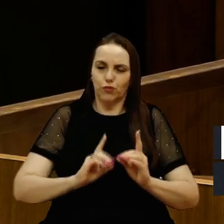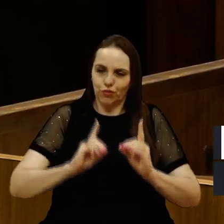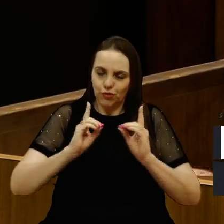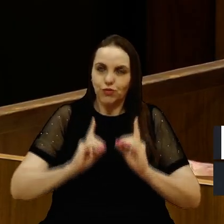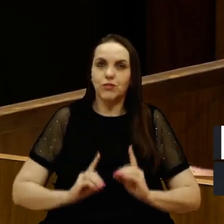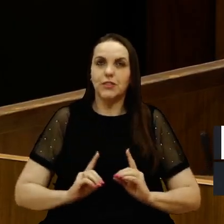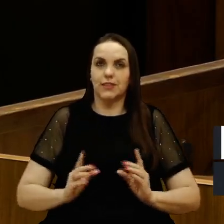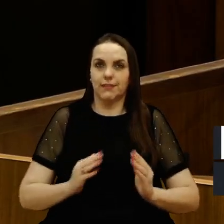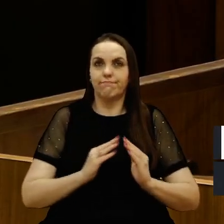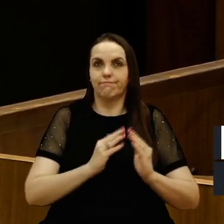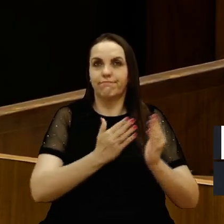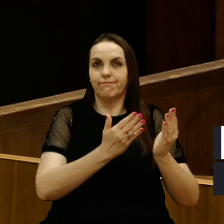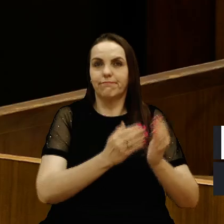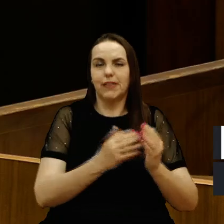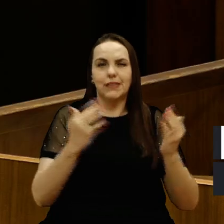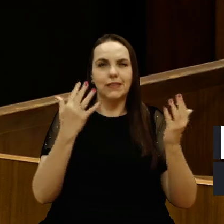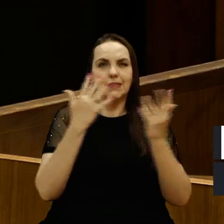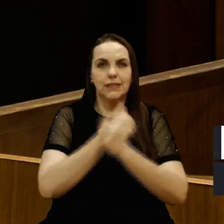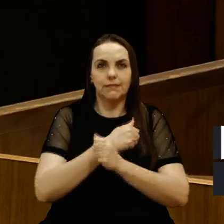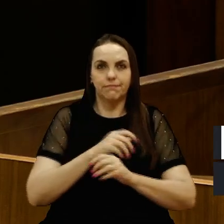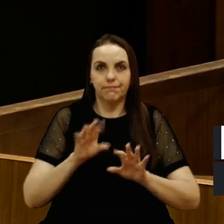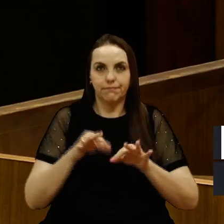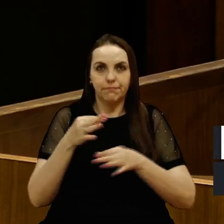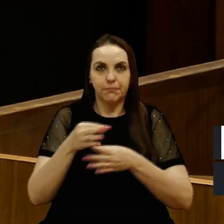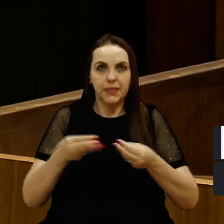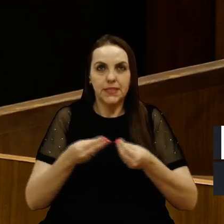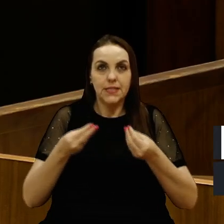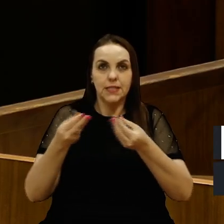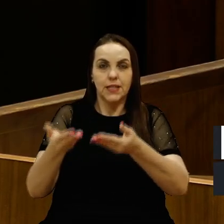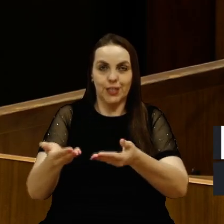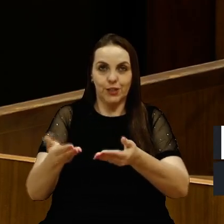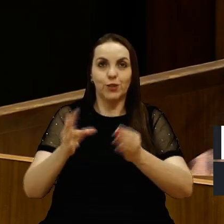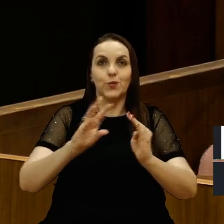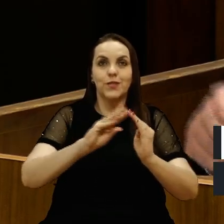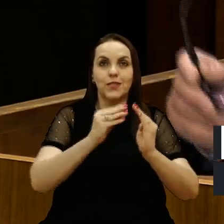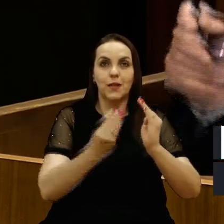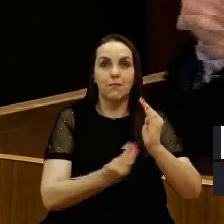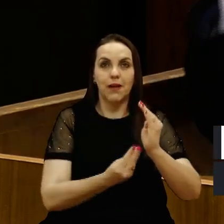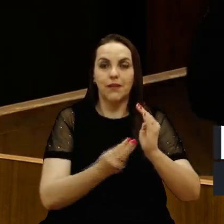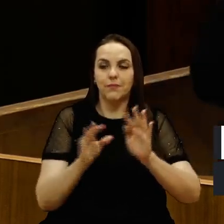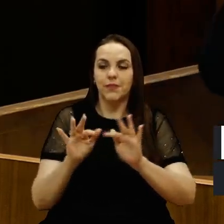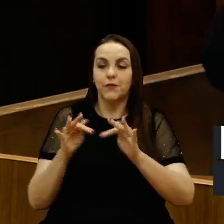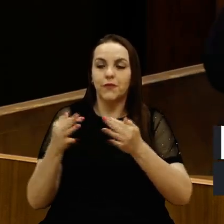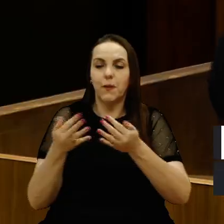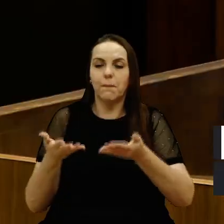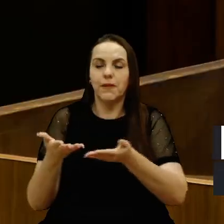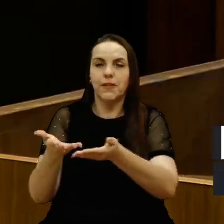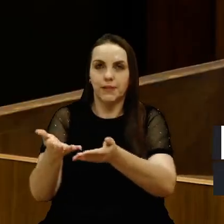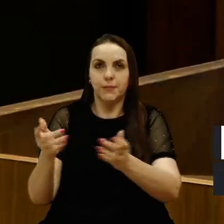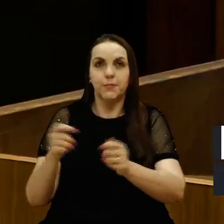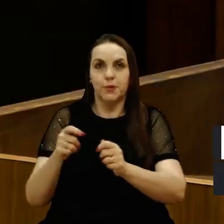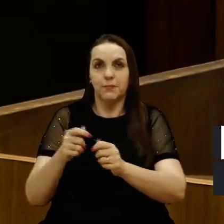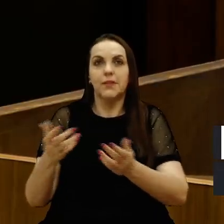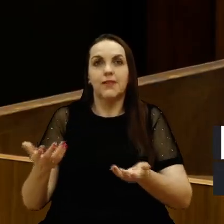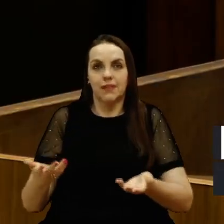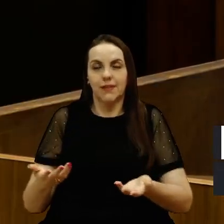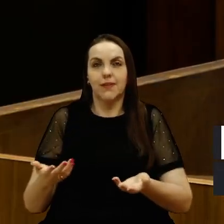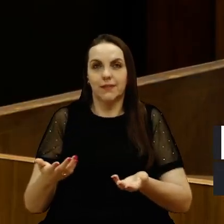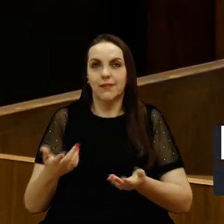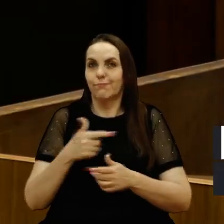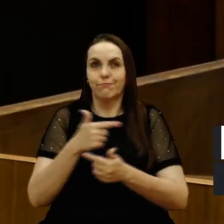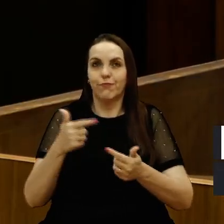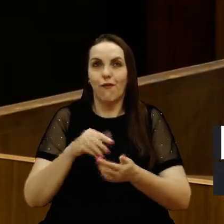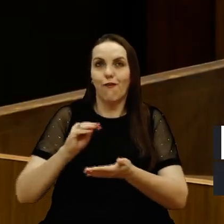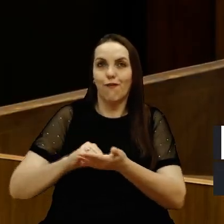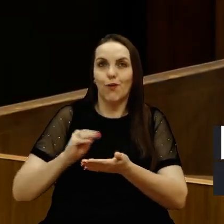dignidade. Então, um belo presente do SAMAI para que as famílias não fiquem sem